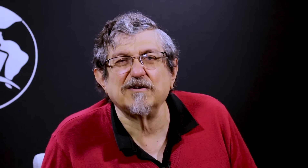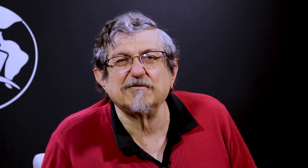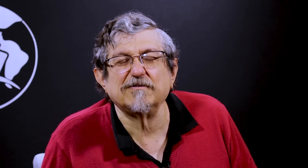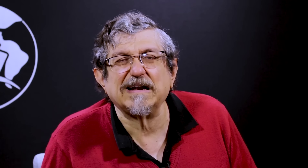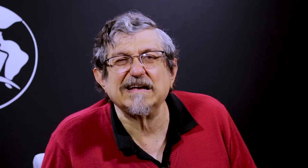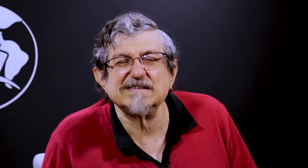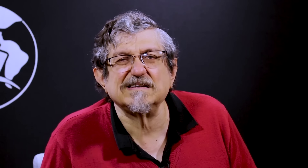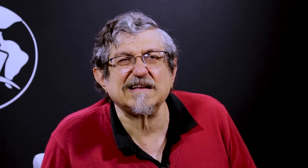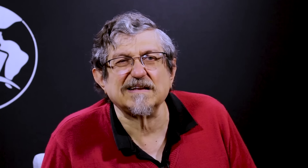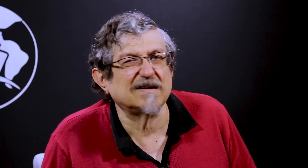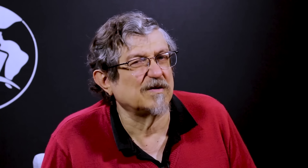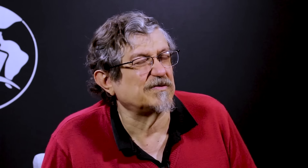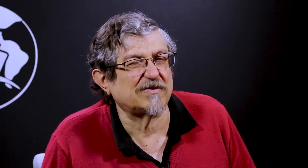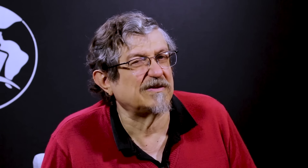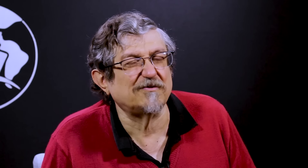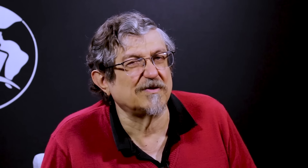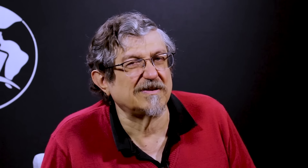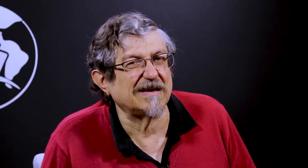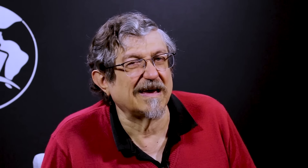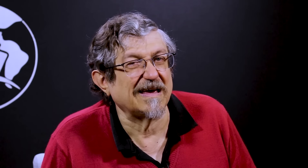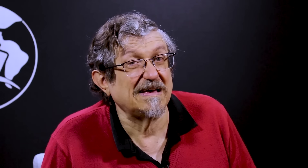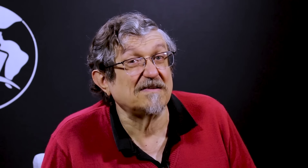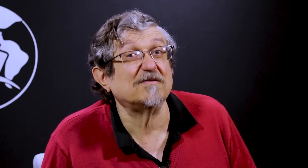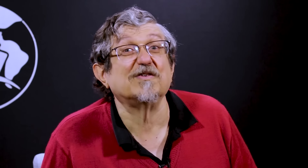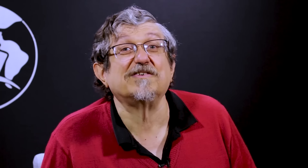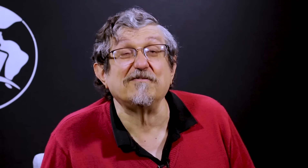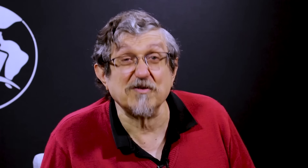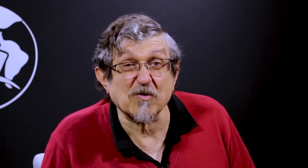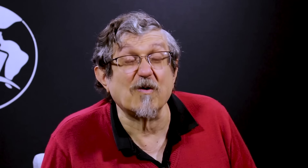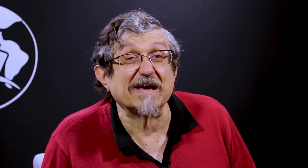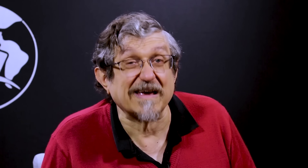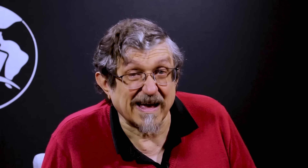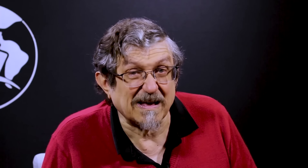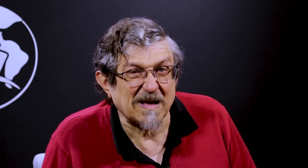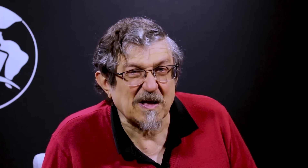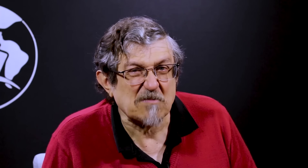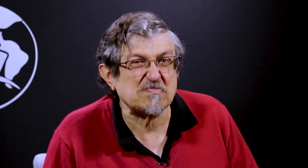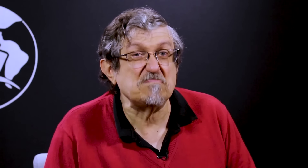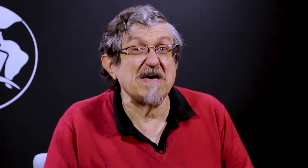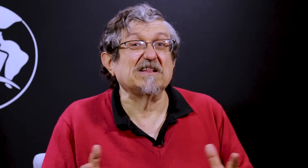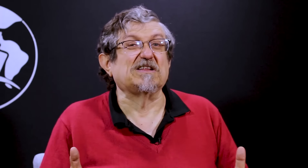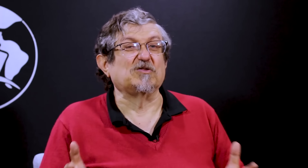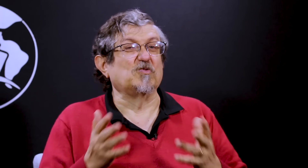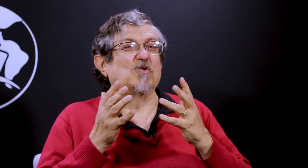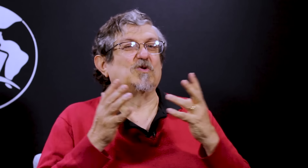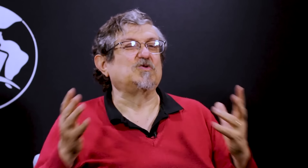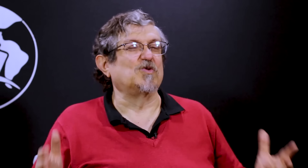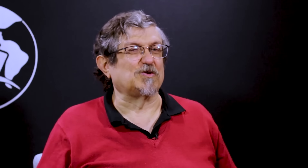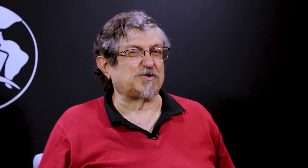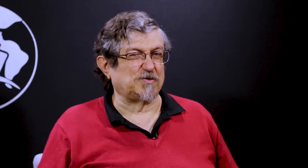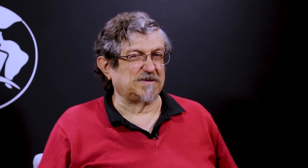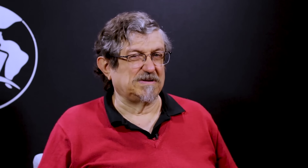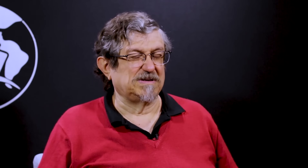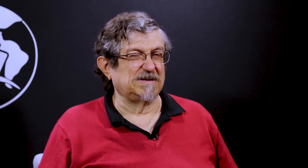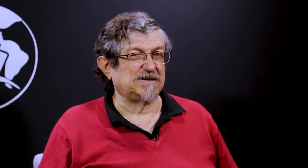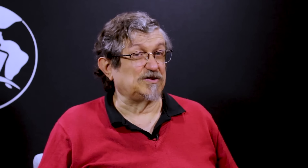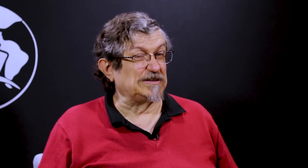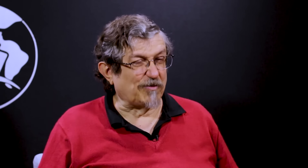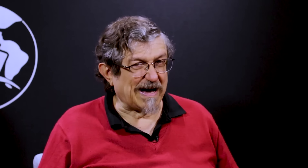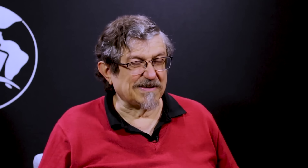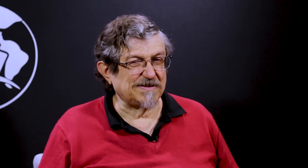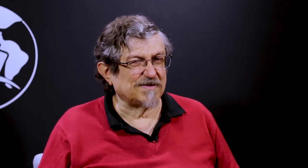você não valesse nada como se não fosse ninguém você viu como é que é pimenta do olho do outro